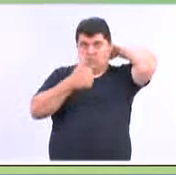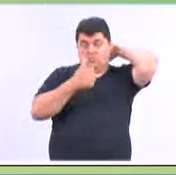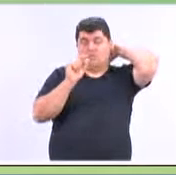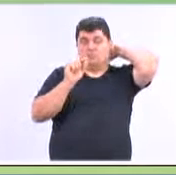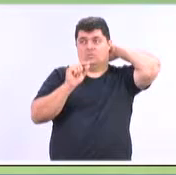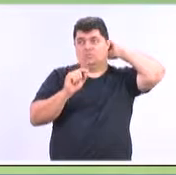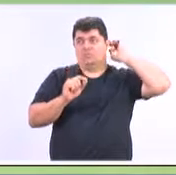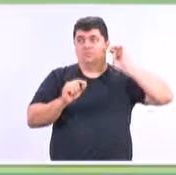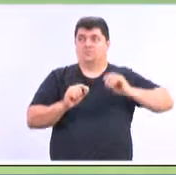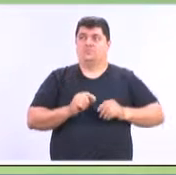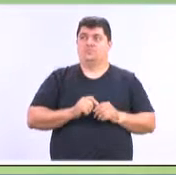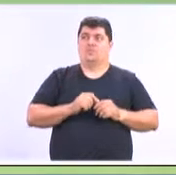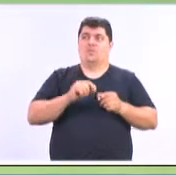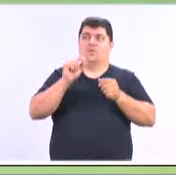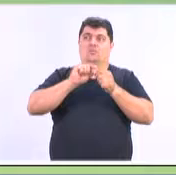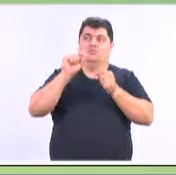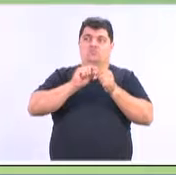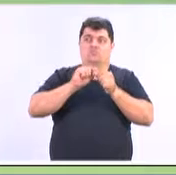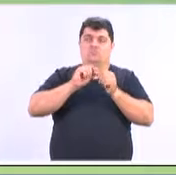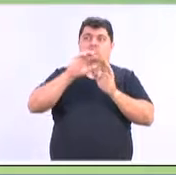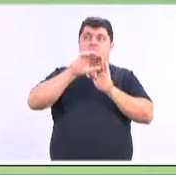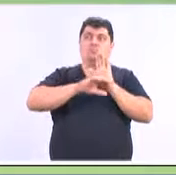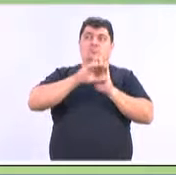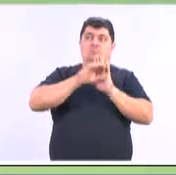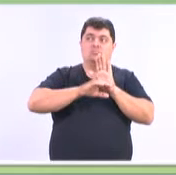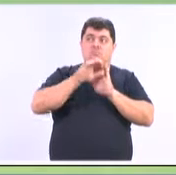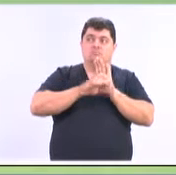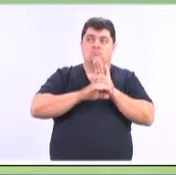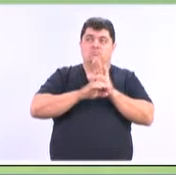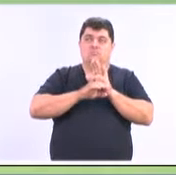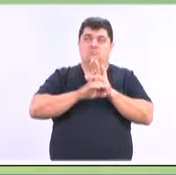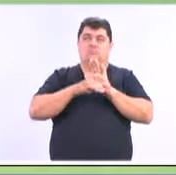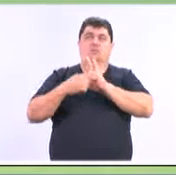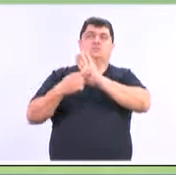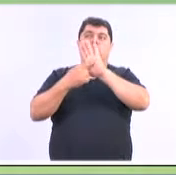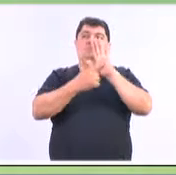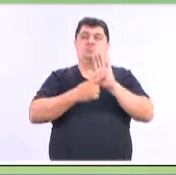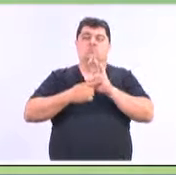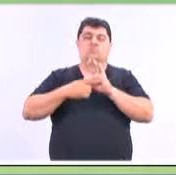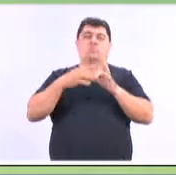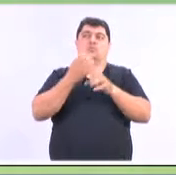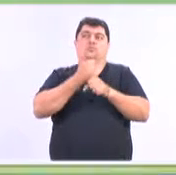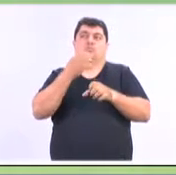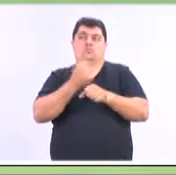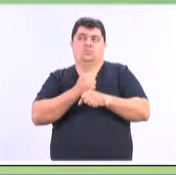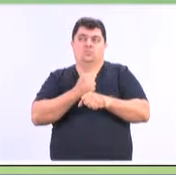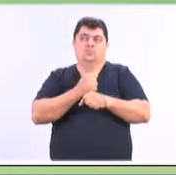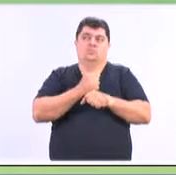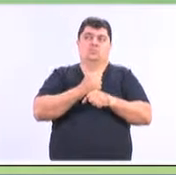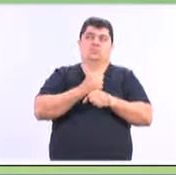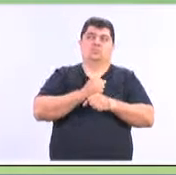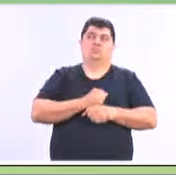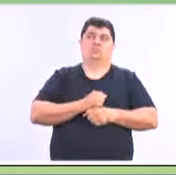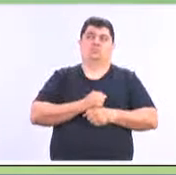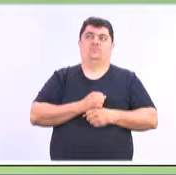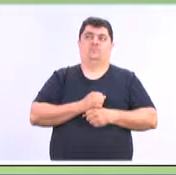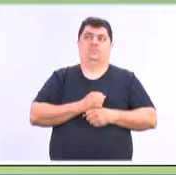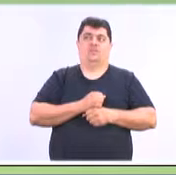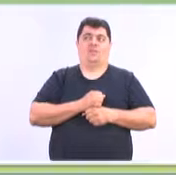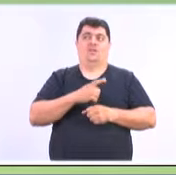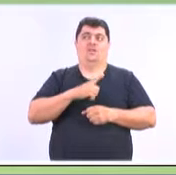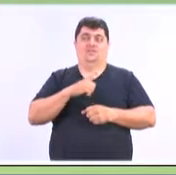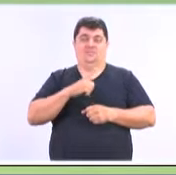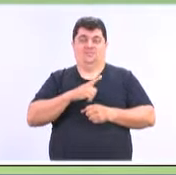era: elabore um conceito de demonstrações contábeis. E aí, olha só, além